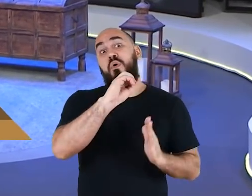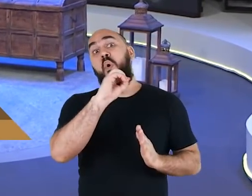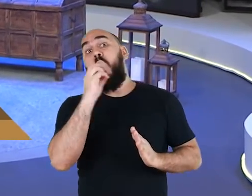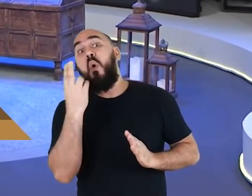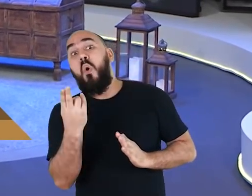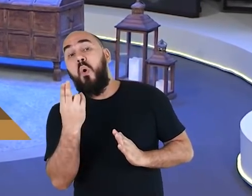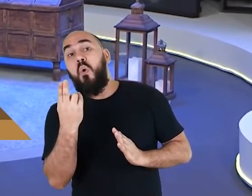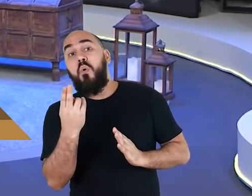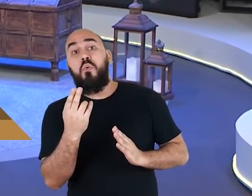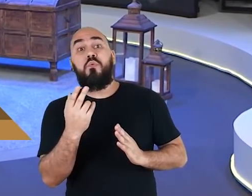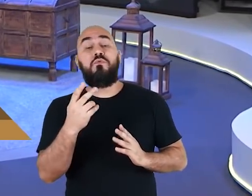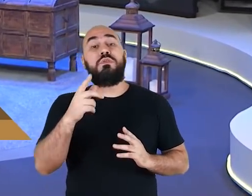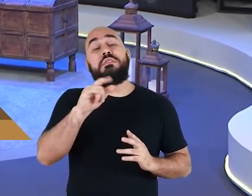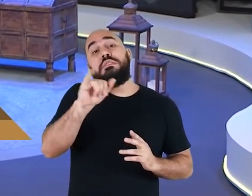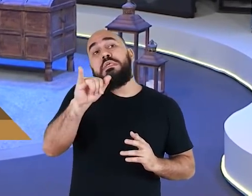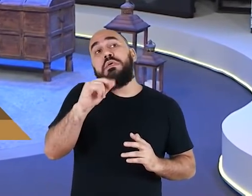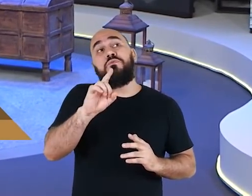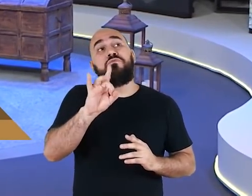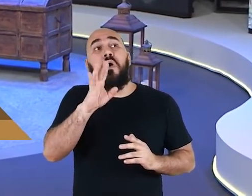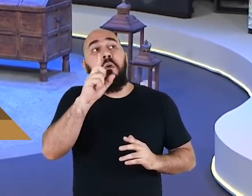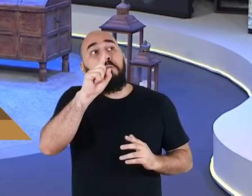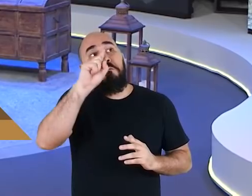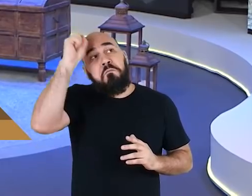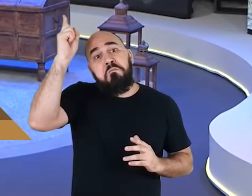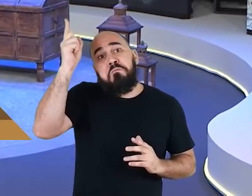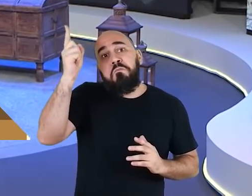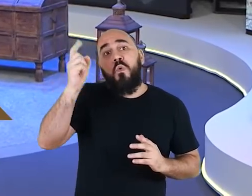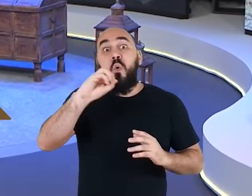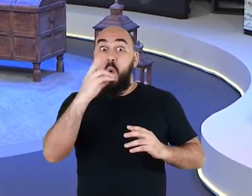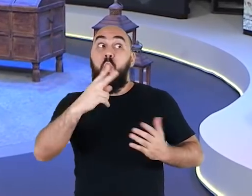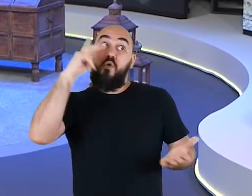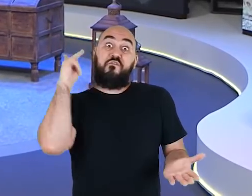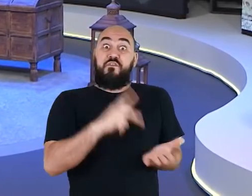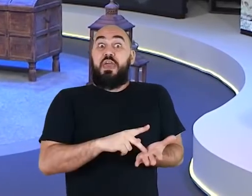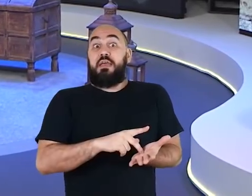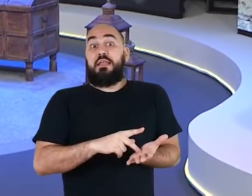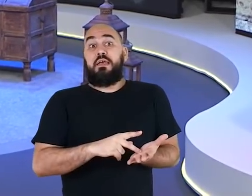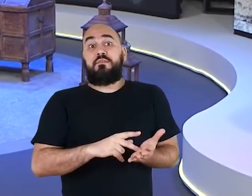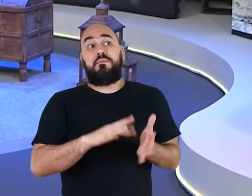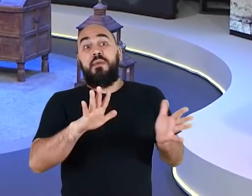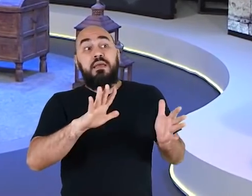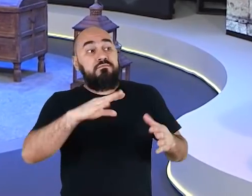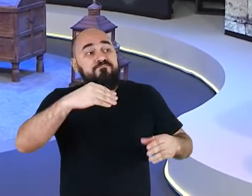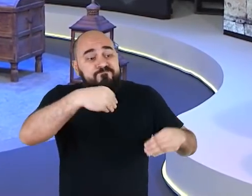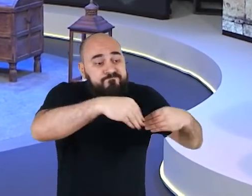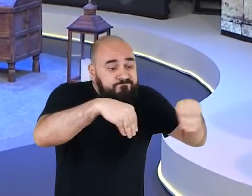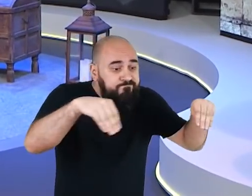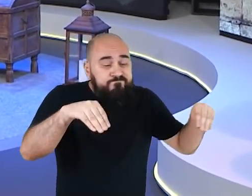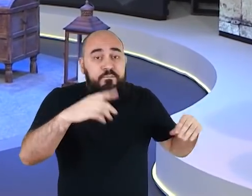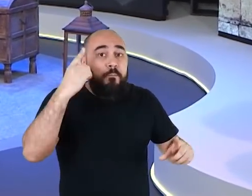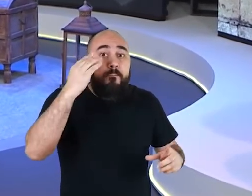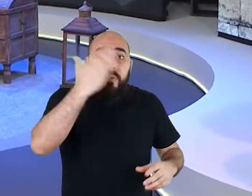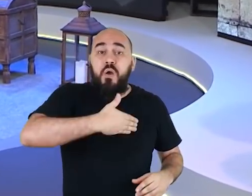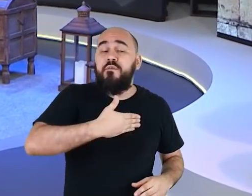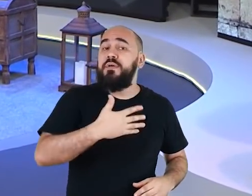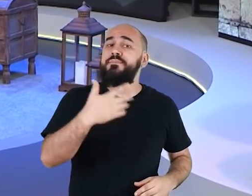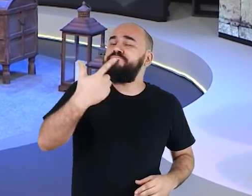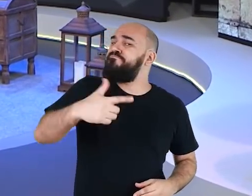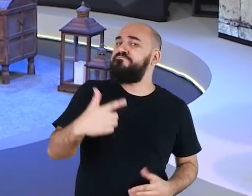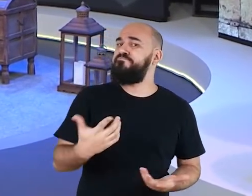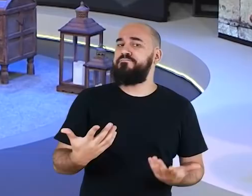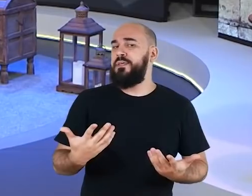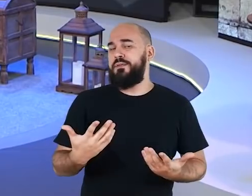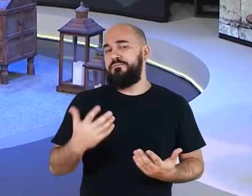por Heródoto, ou se corresponderiam a uma realidade, mas de qualquer maneira, nós não temos acesso a como seria esse jardim.